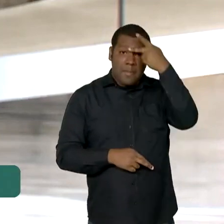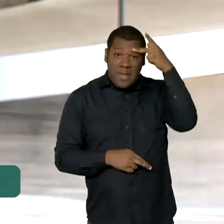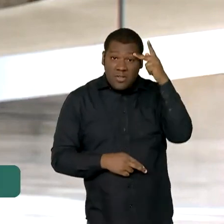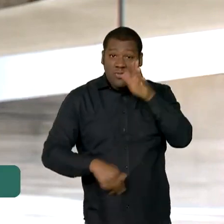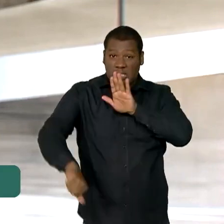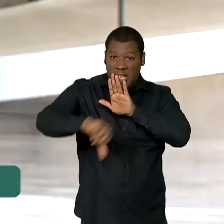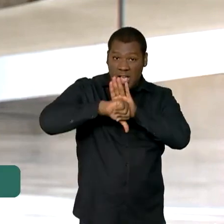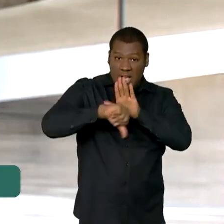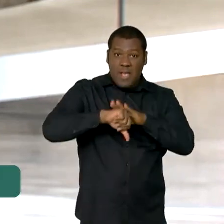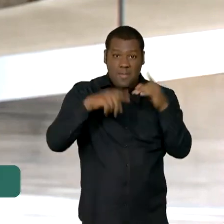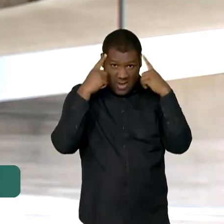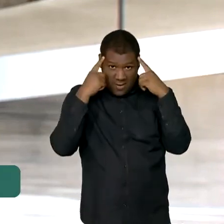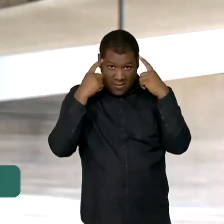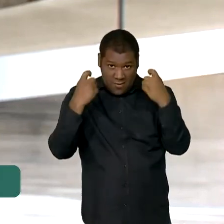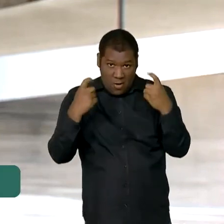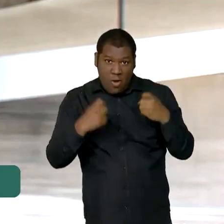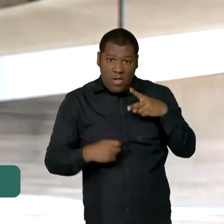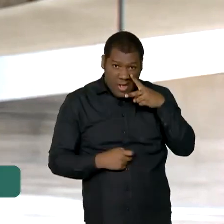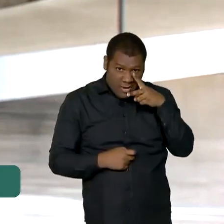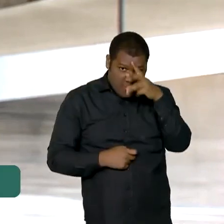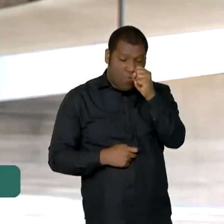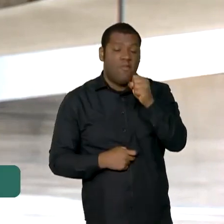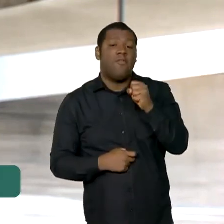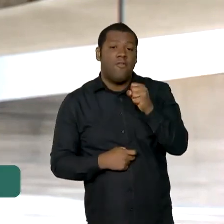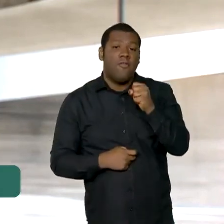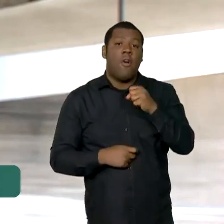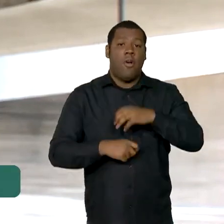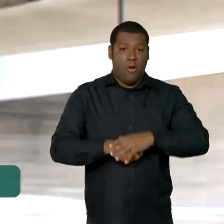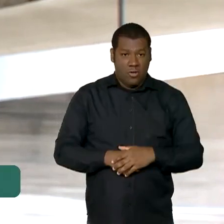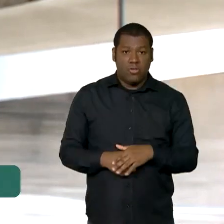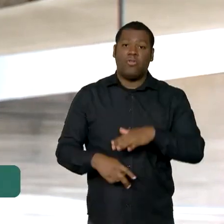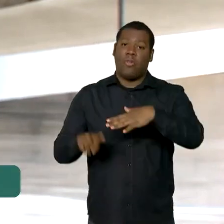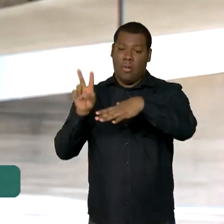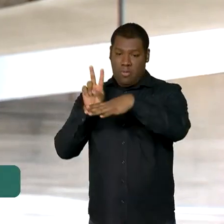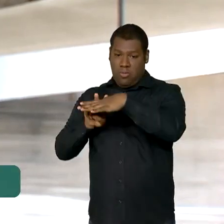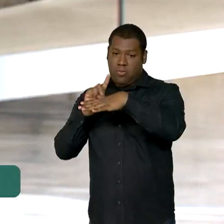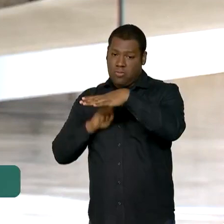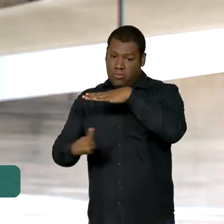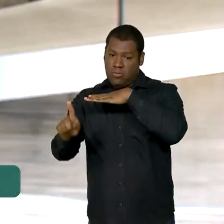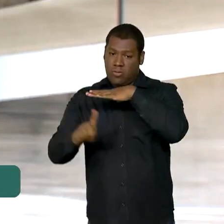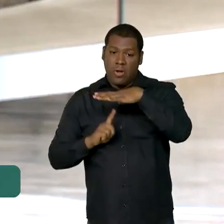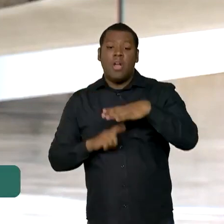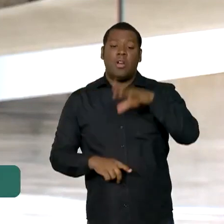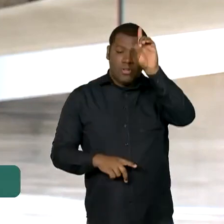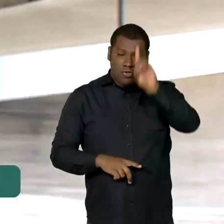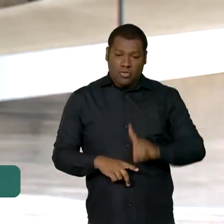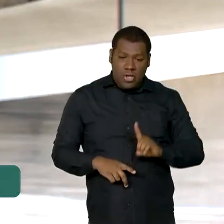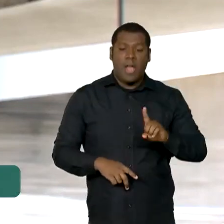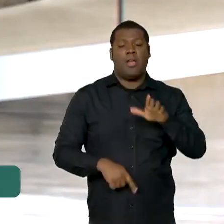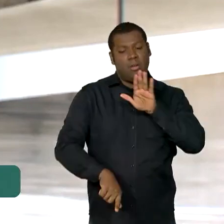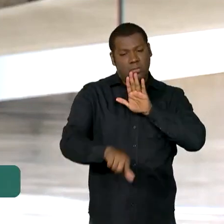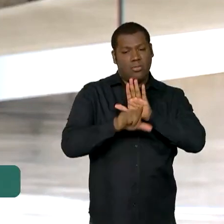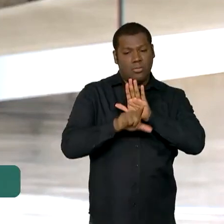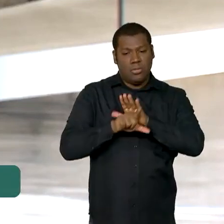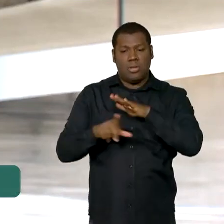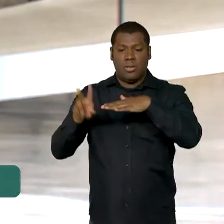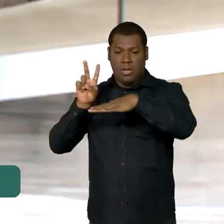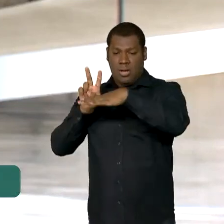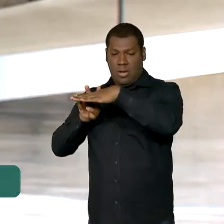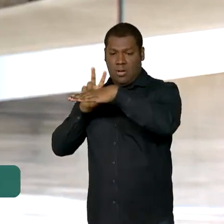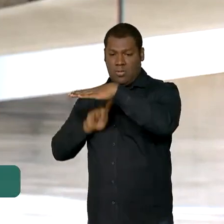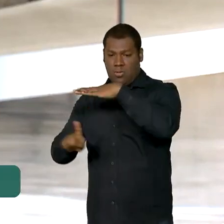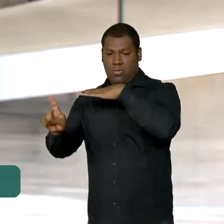ou ameaça deixem a prisão temporariamente. A nova lei também exige exame criminológico para a mudança no